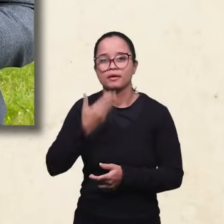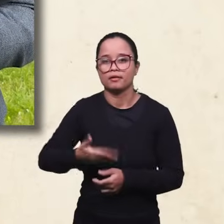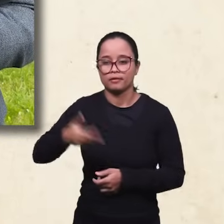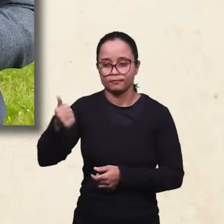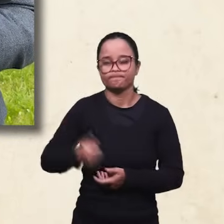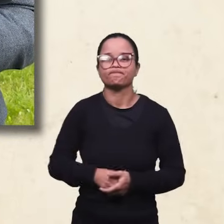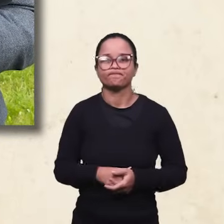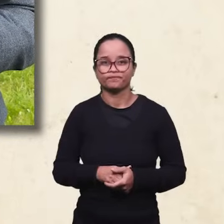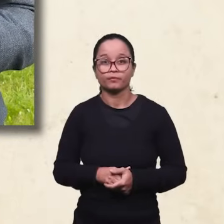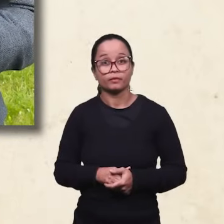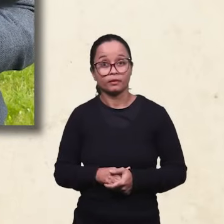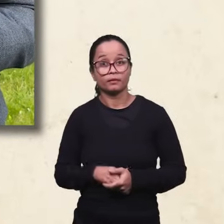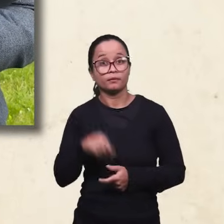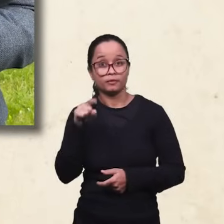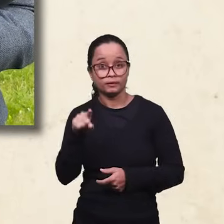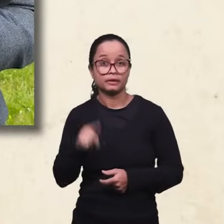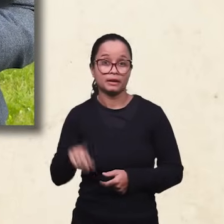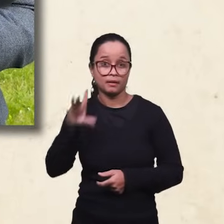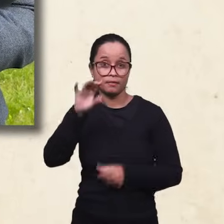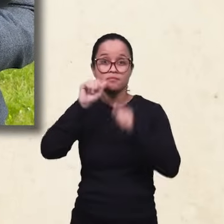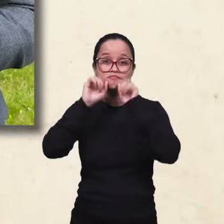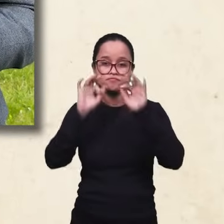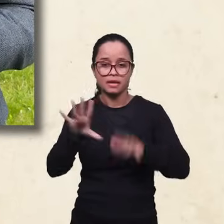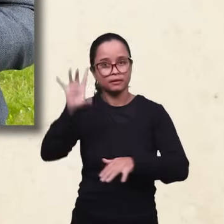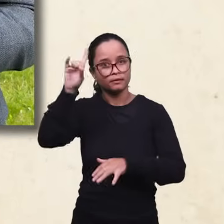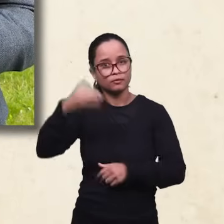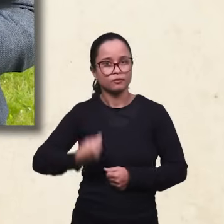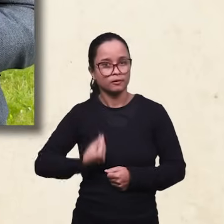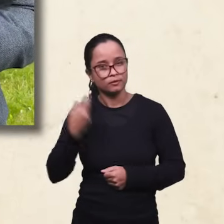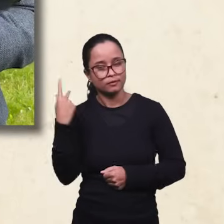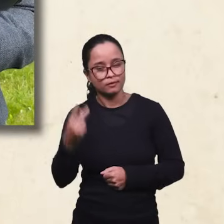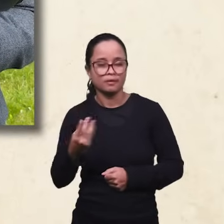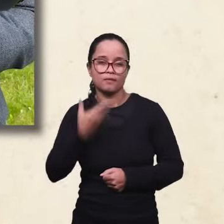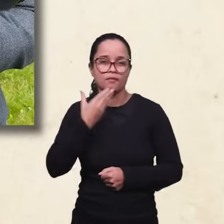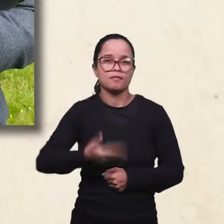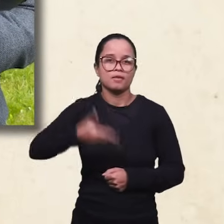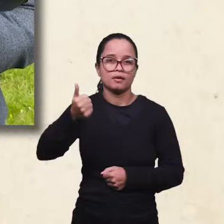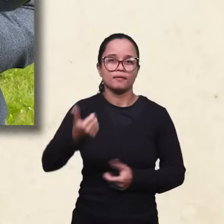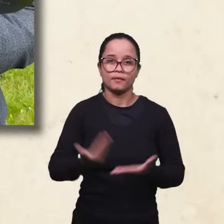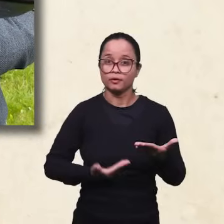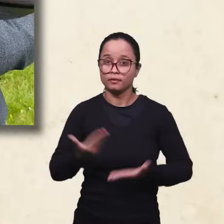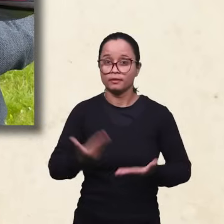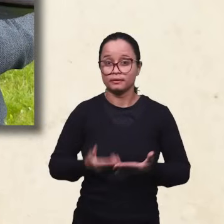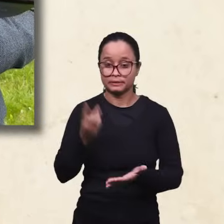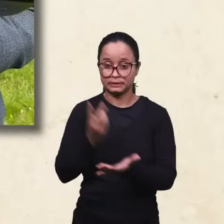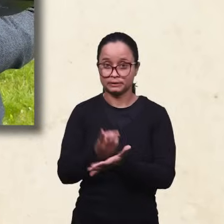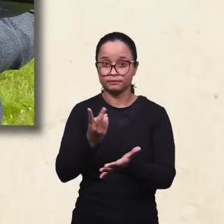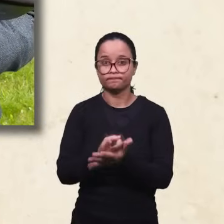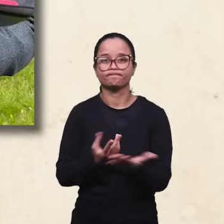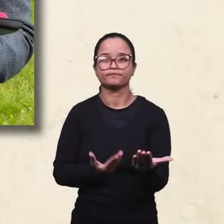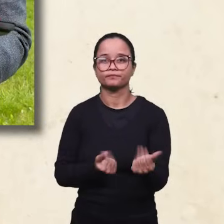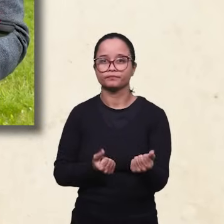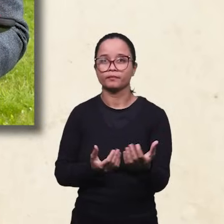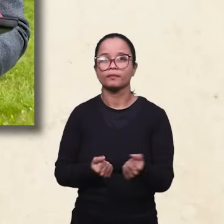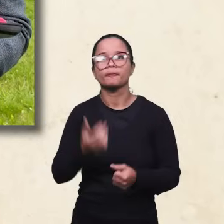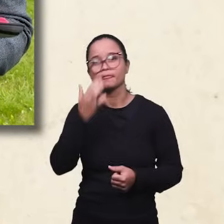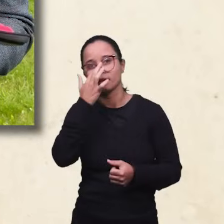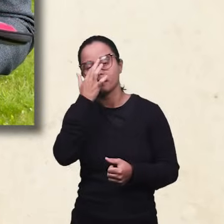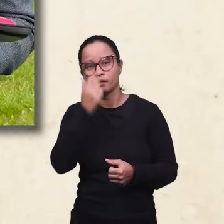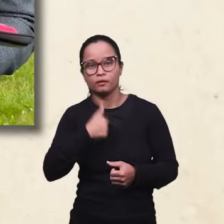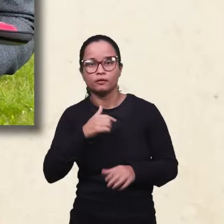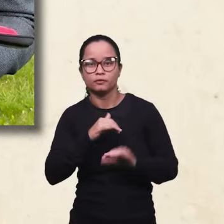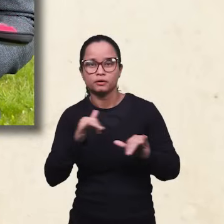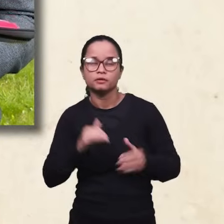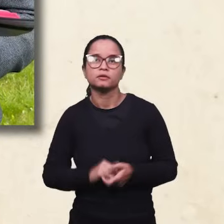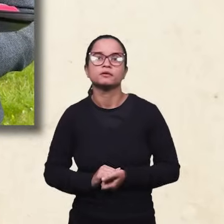melhor e maior para você, é uma bênção que Deus tem. Ele tem o melhor para os teus servos. Então, sempre quando o jovem ele vem, eu